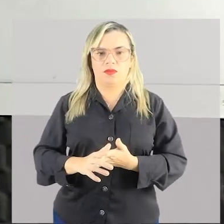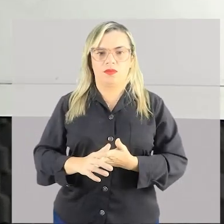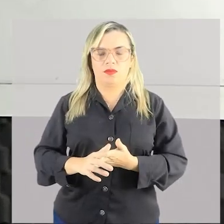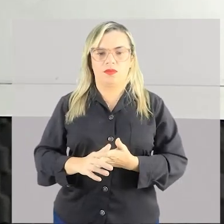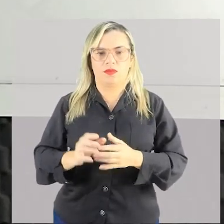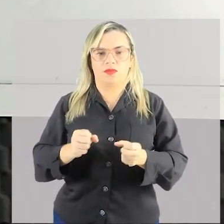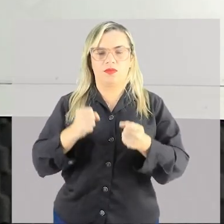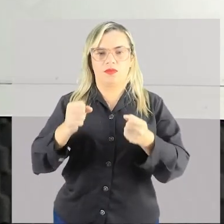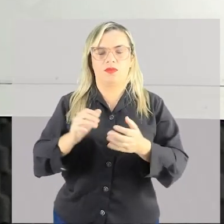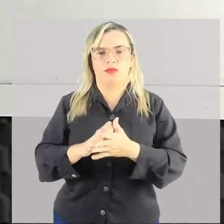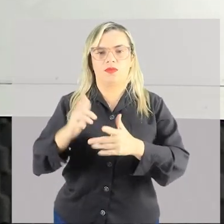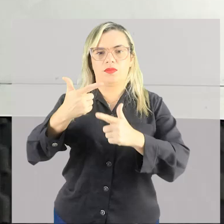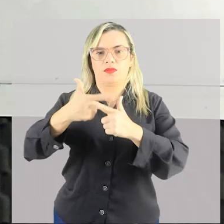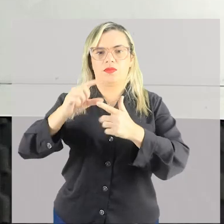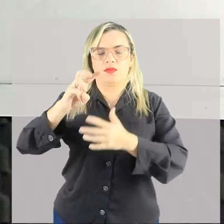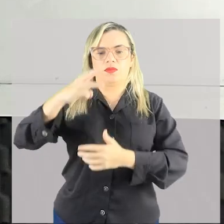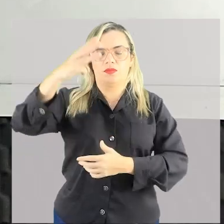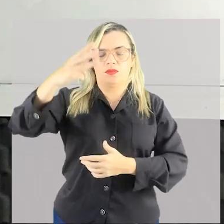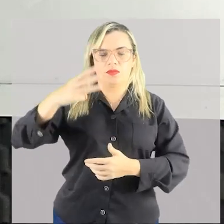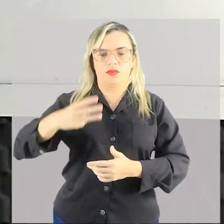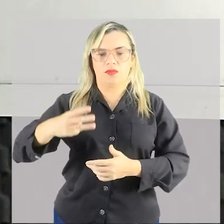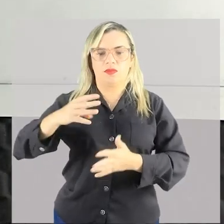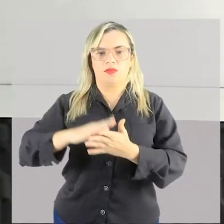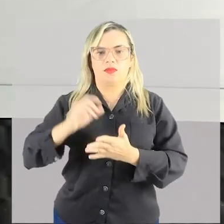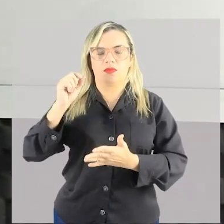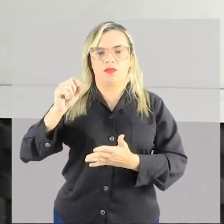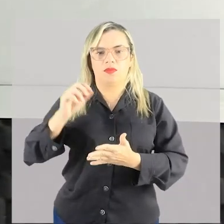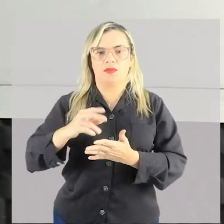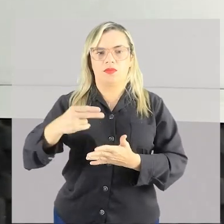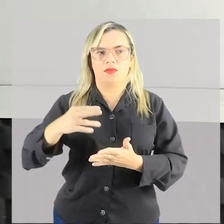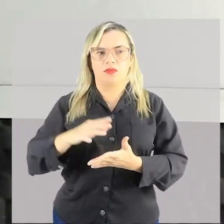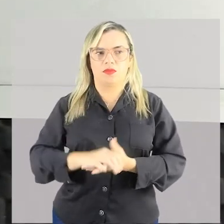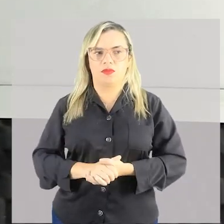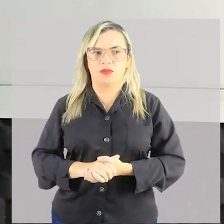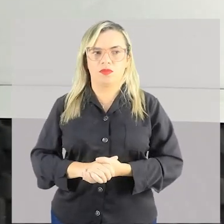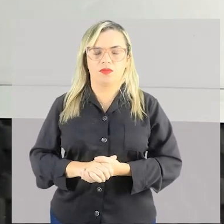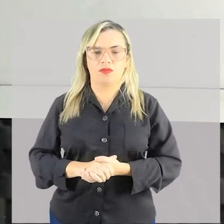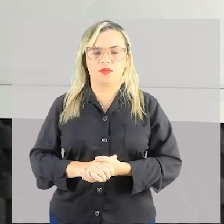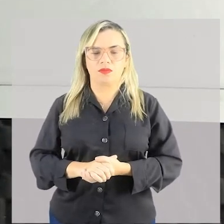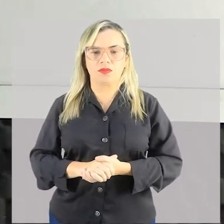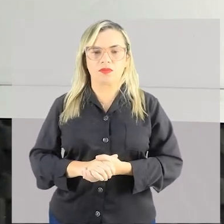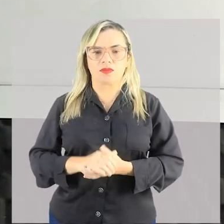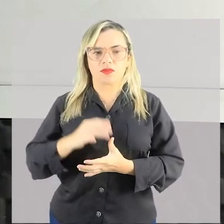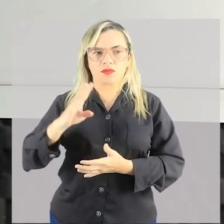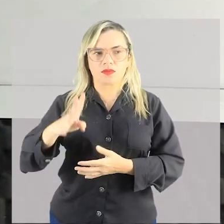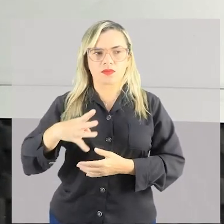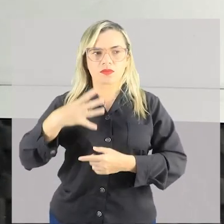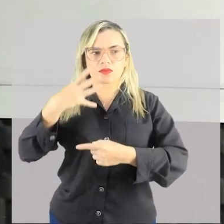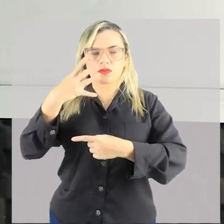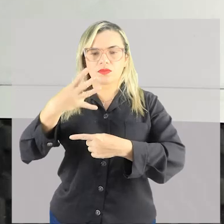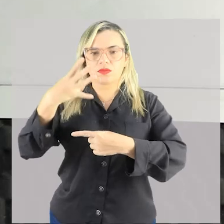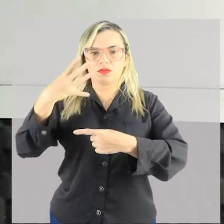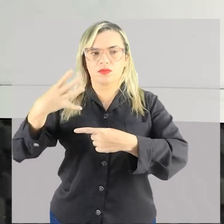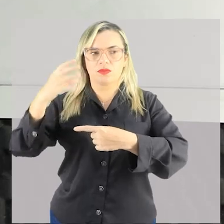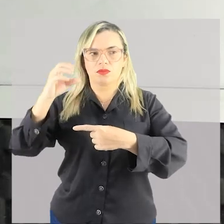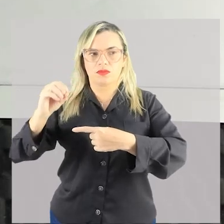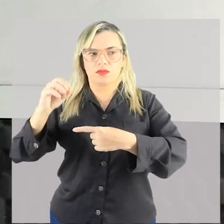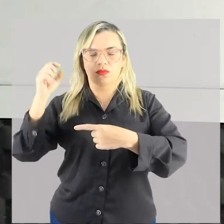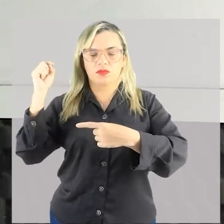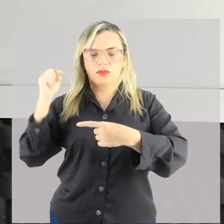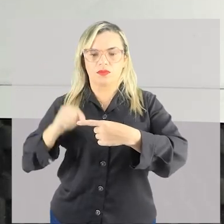três se você dividir isso aqui por 3 você vai ter 440 e